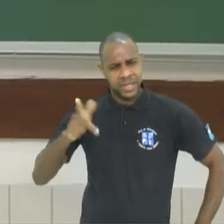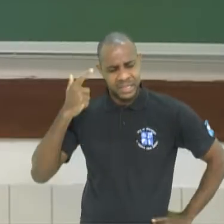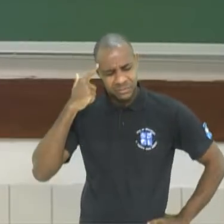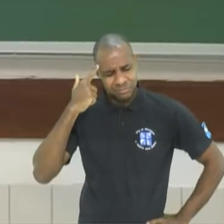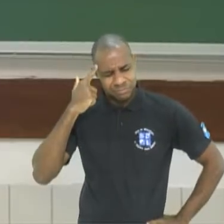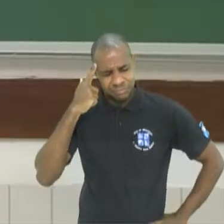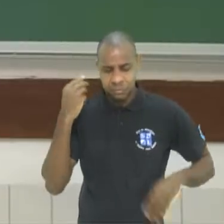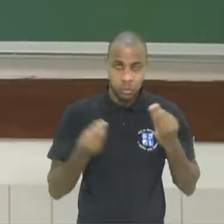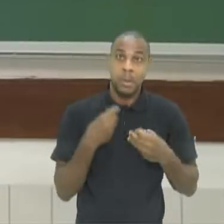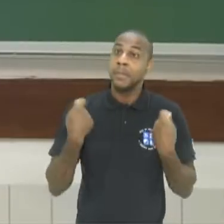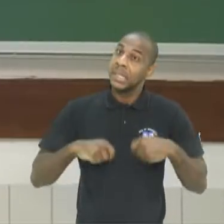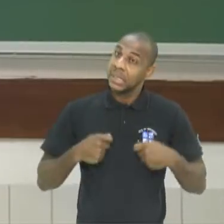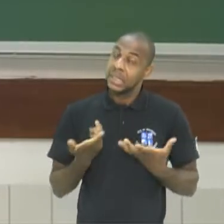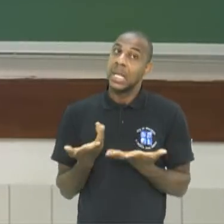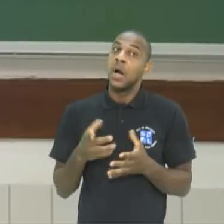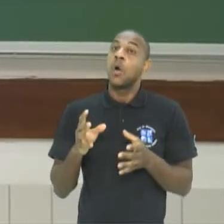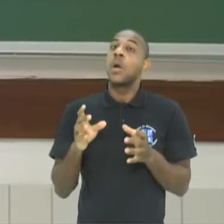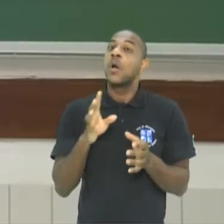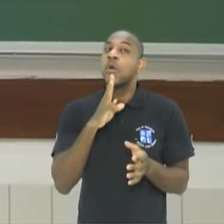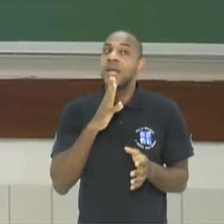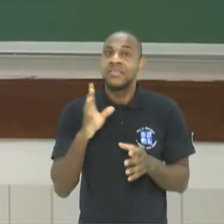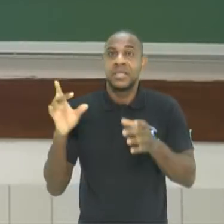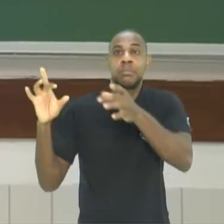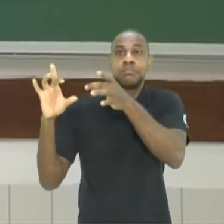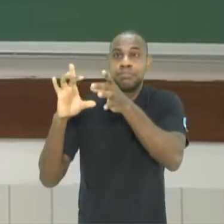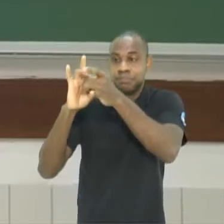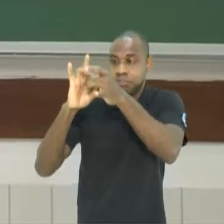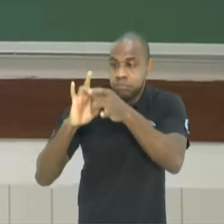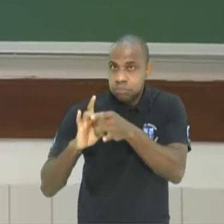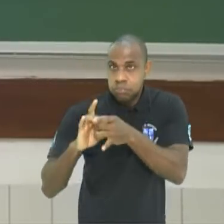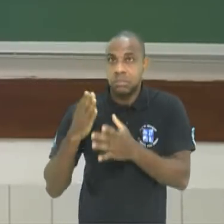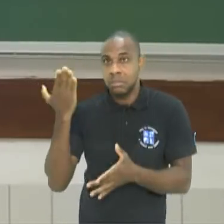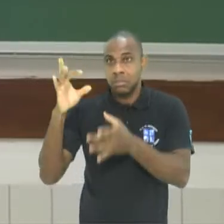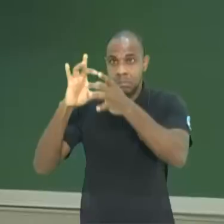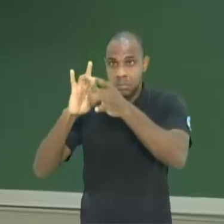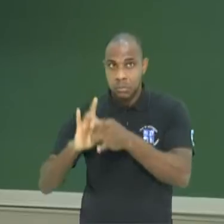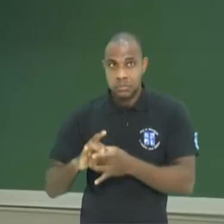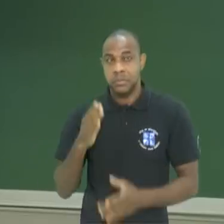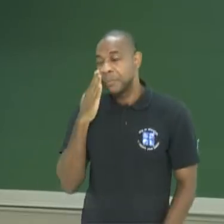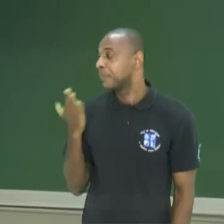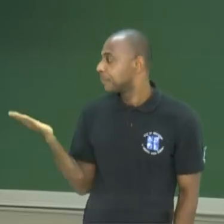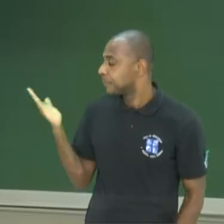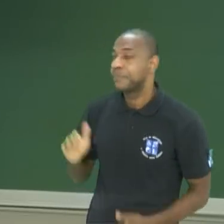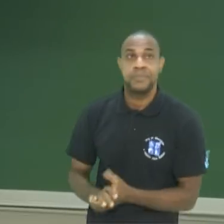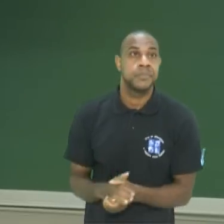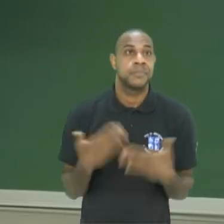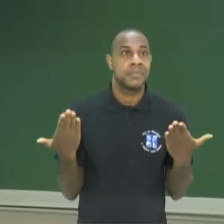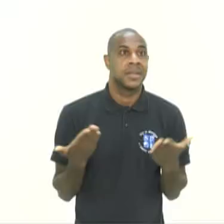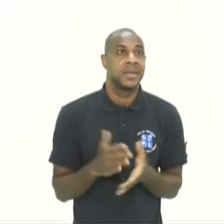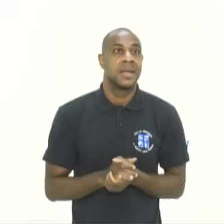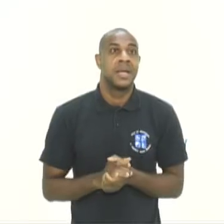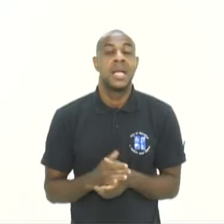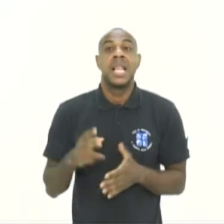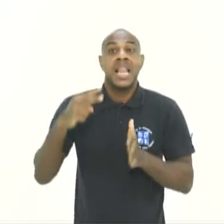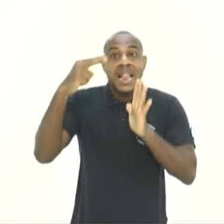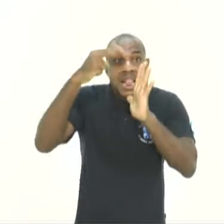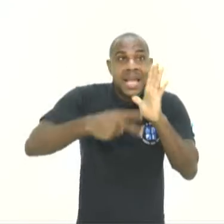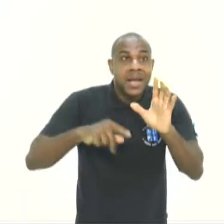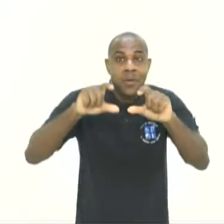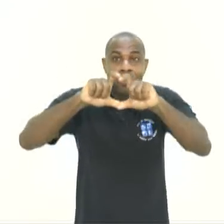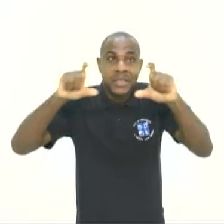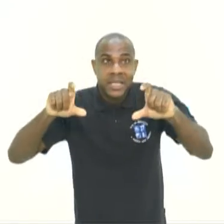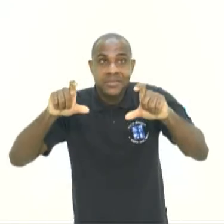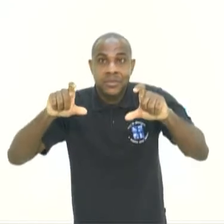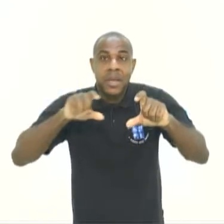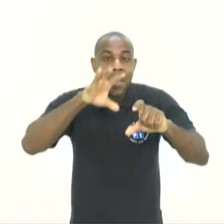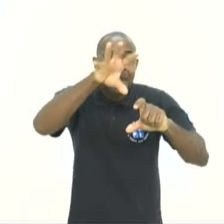gente conhecer essas conjunções. E nós vamos reler um trecho do texto, retirar as conjunções